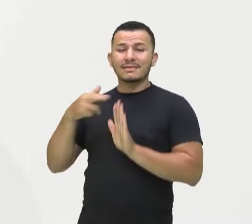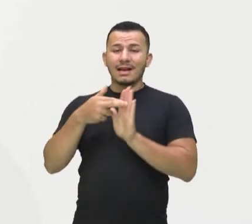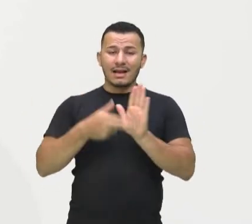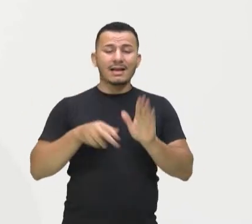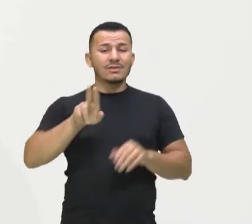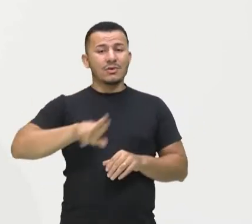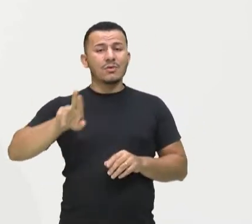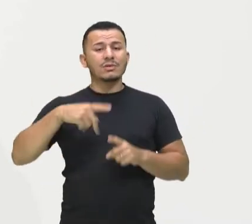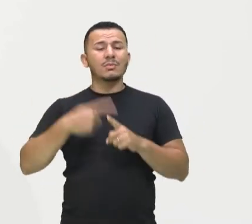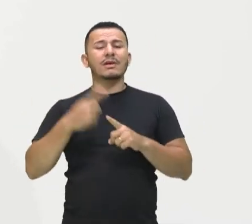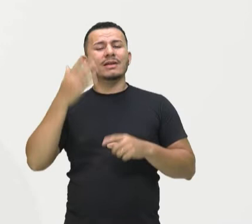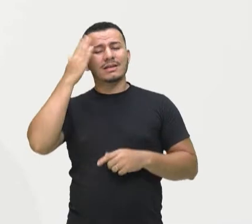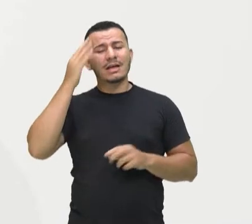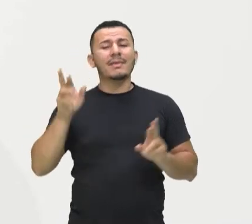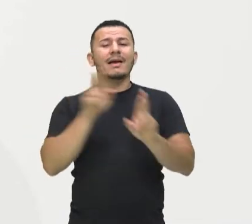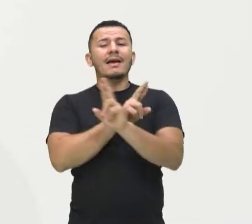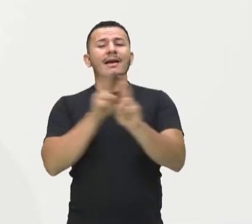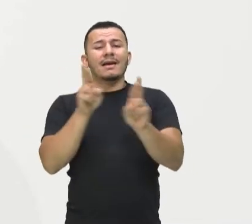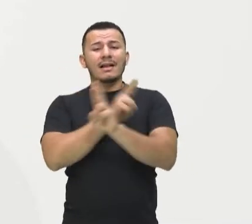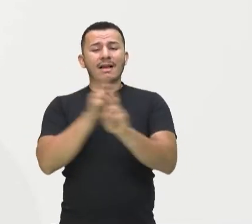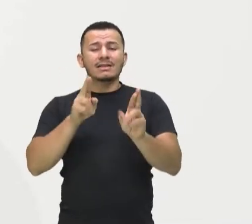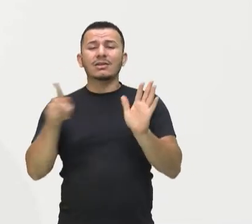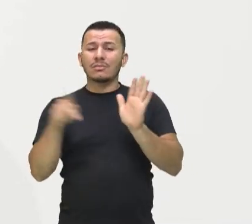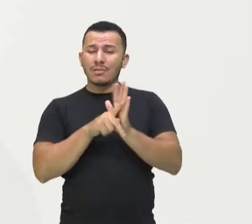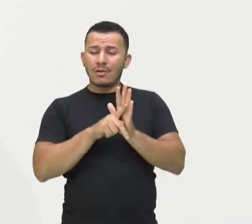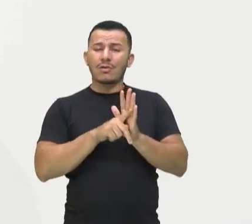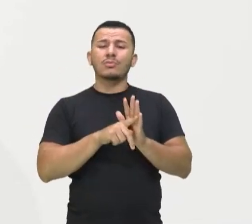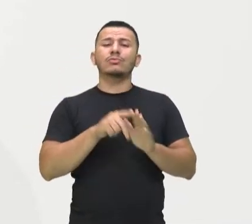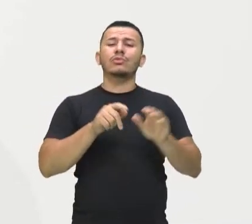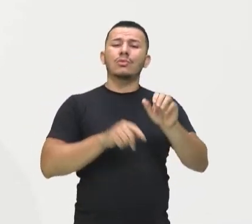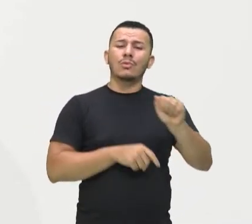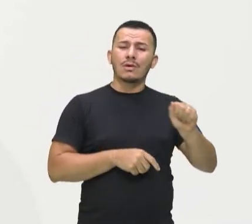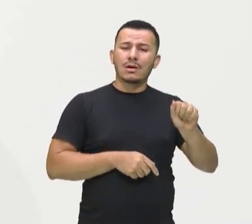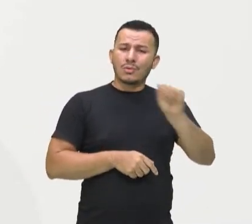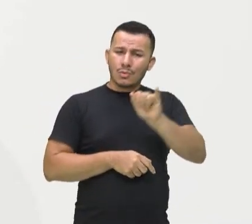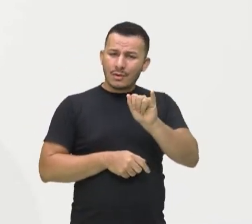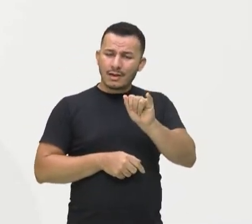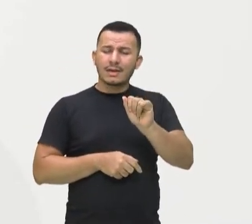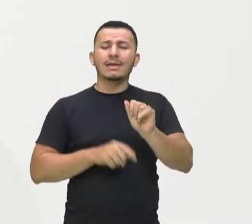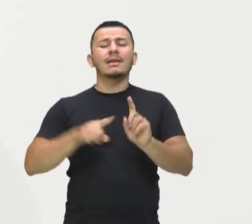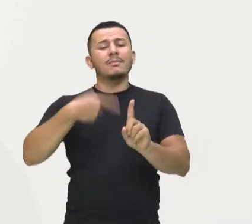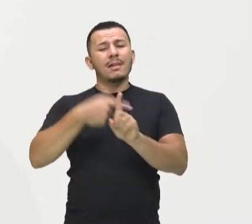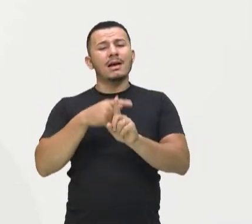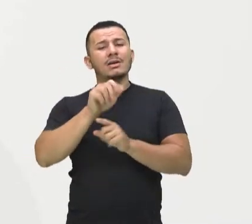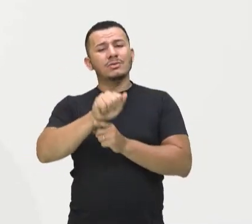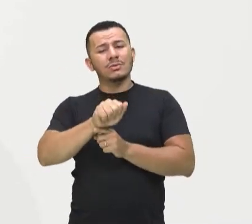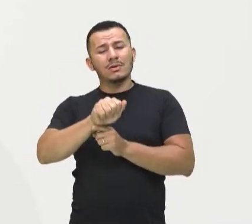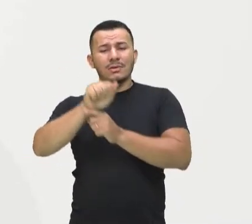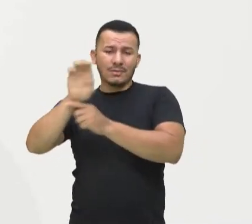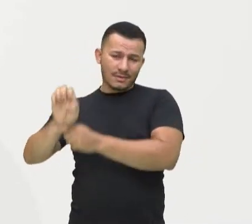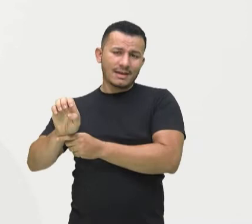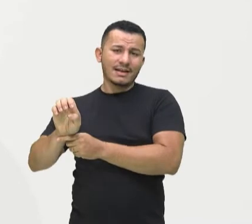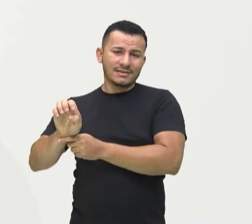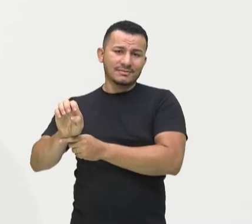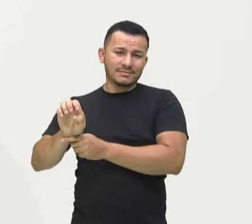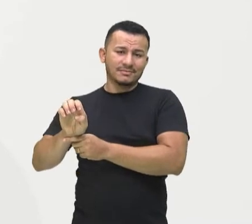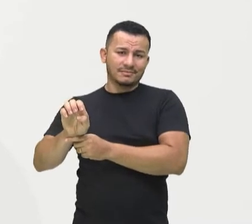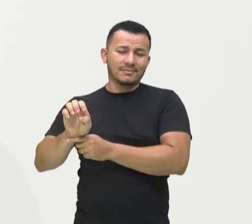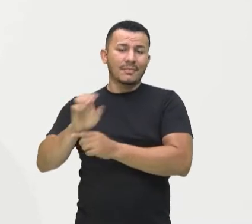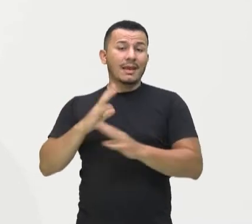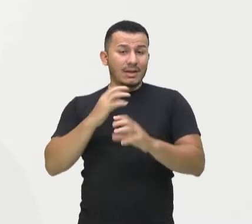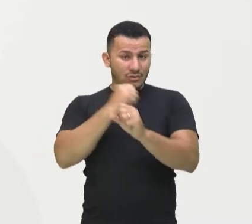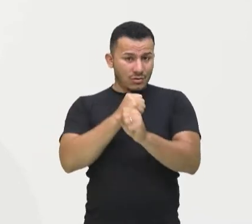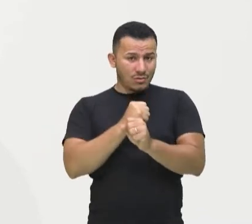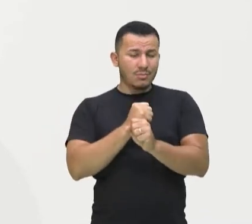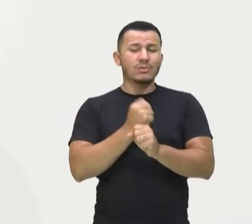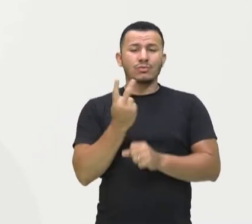já sabe da relação existente entre o ângulo interno e o ângulo externo, tá legal? Que a soma do